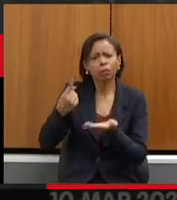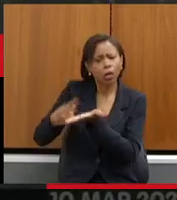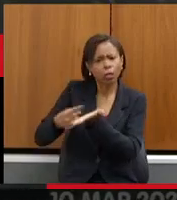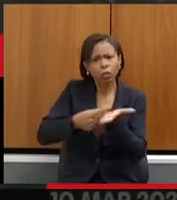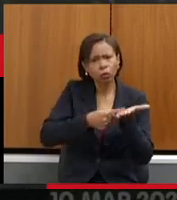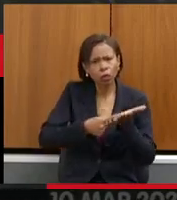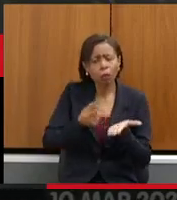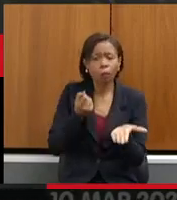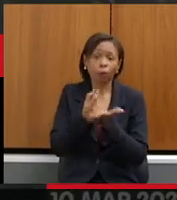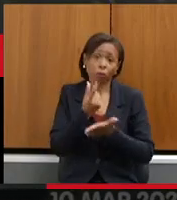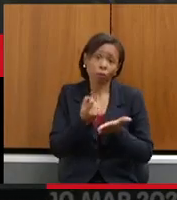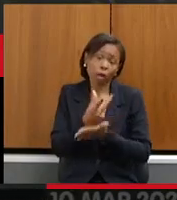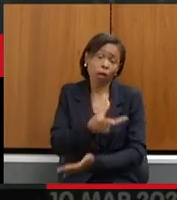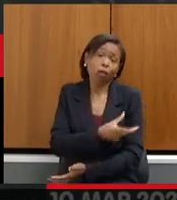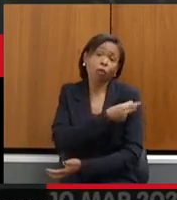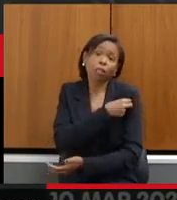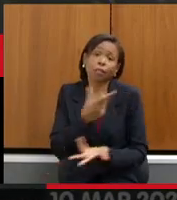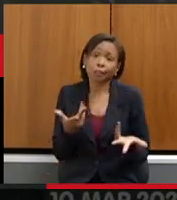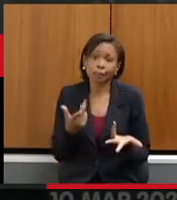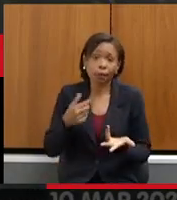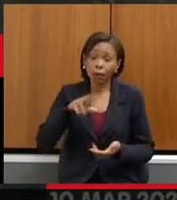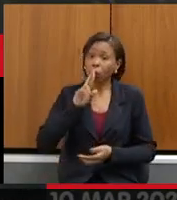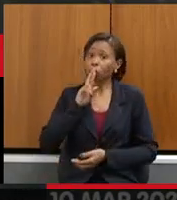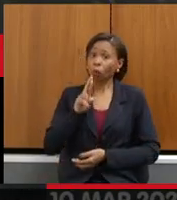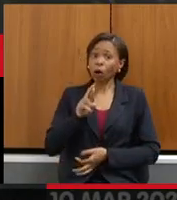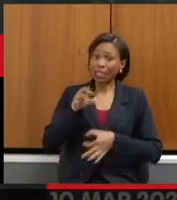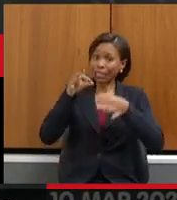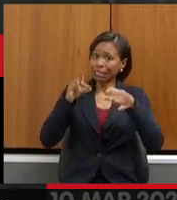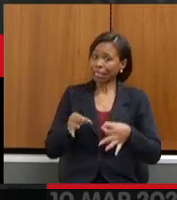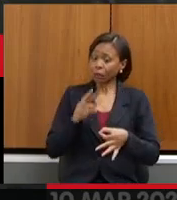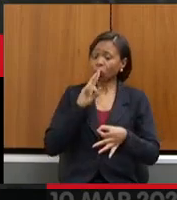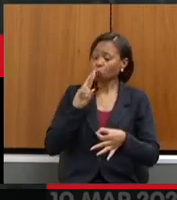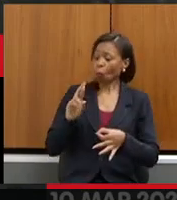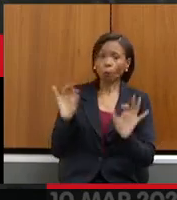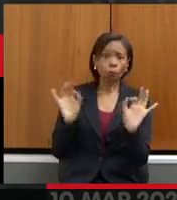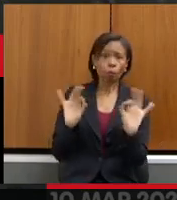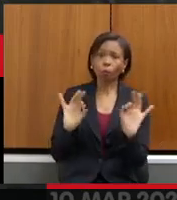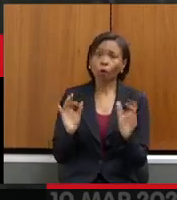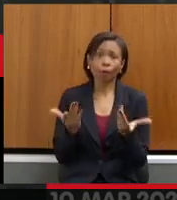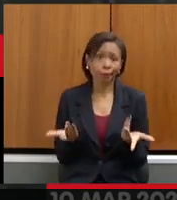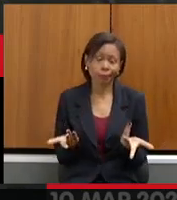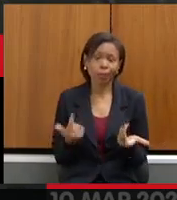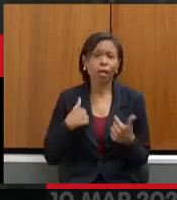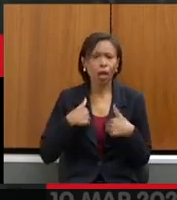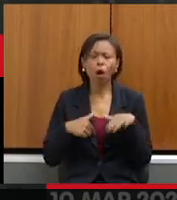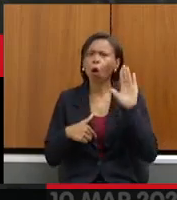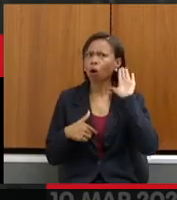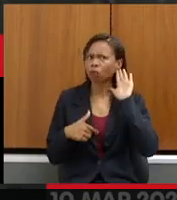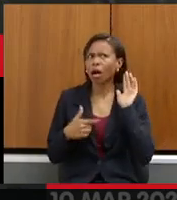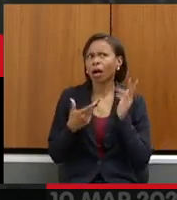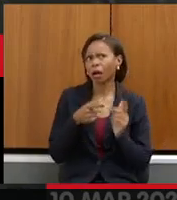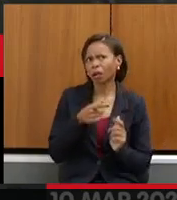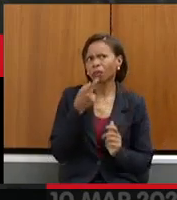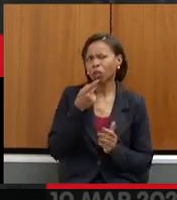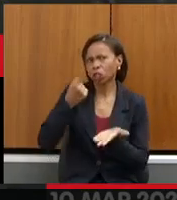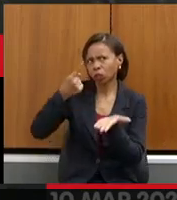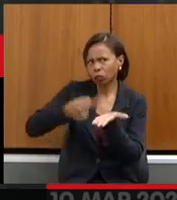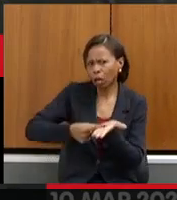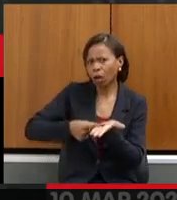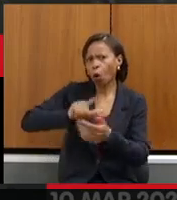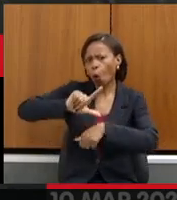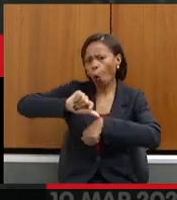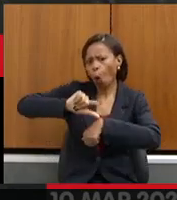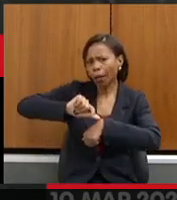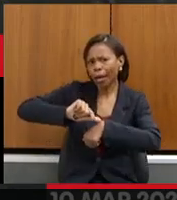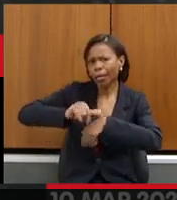para a compra das vacinas a gente não tem respostas objetivas não é eu escutei aqui que tá foi marcada um